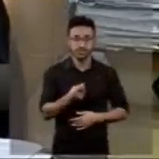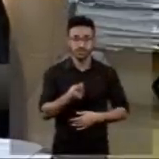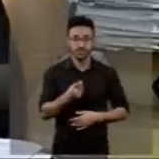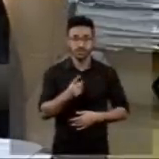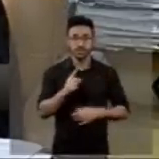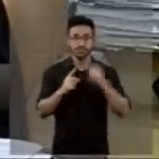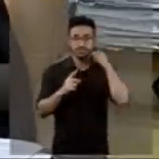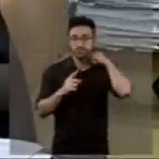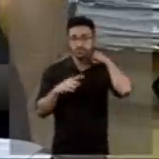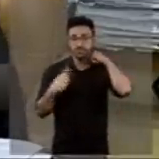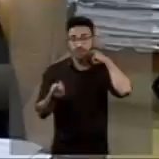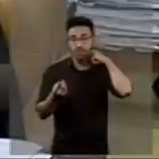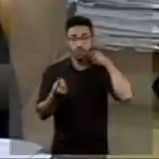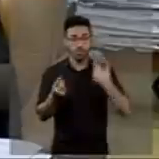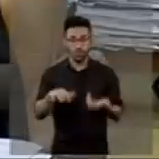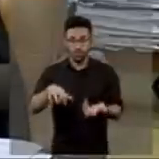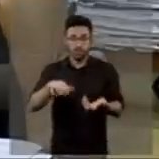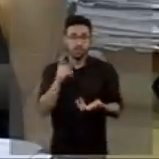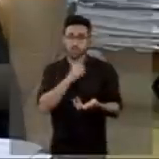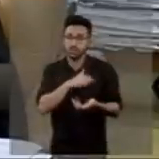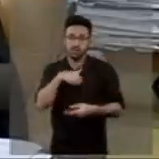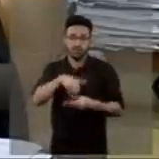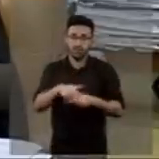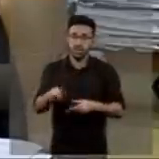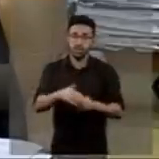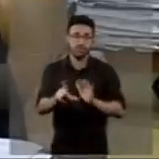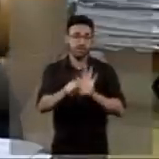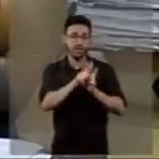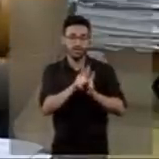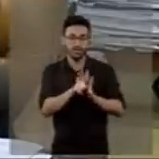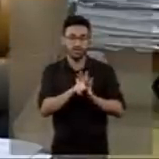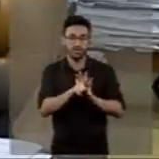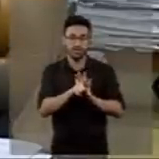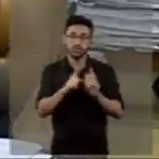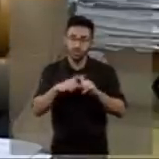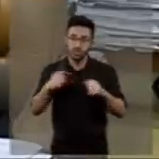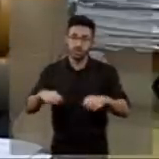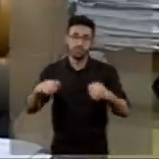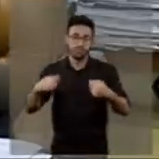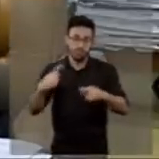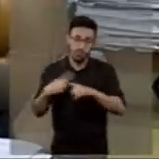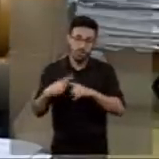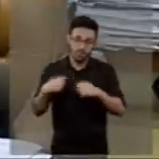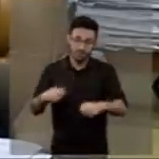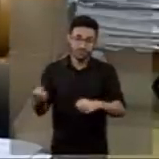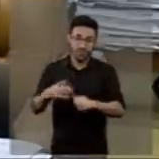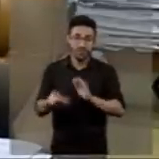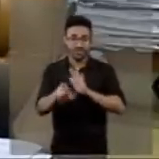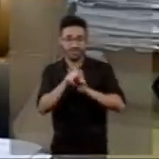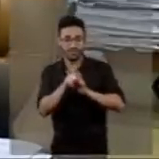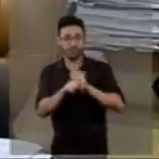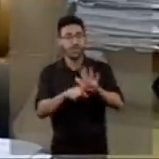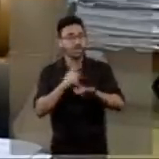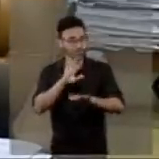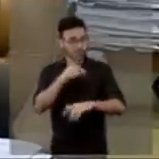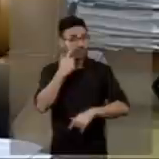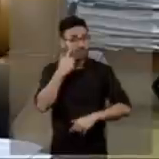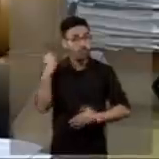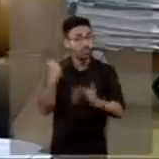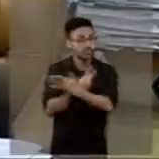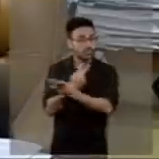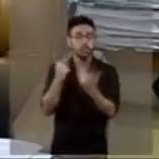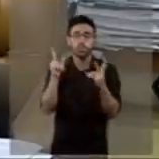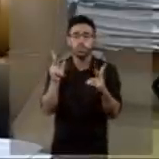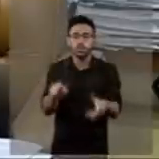parlamento apto a votar uma nova lei que se faz necessária. Nós já vimos aqui a questão que se colocou em